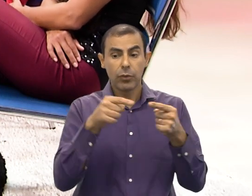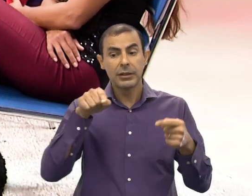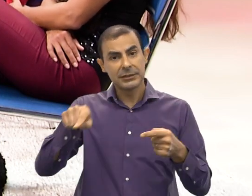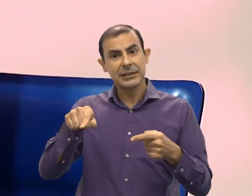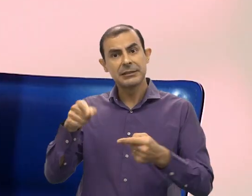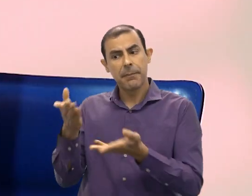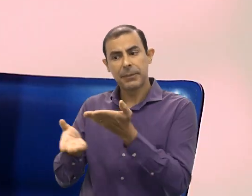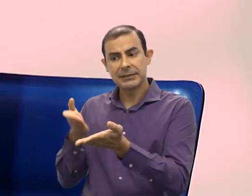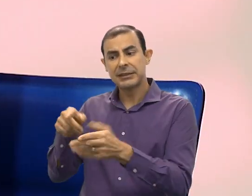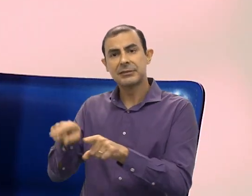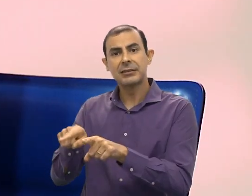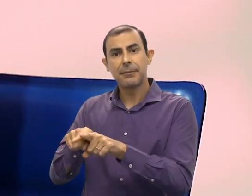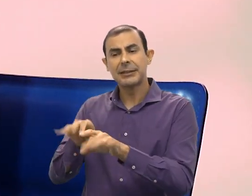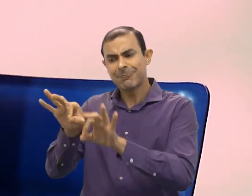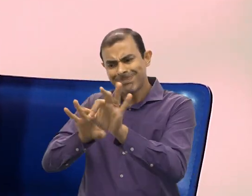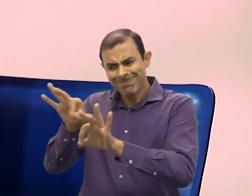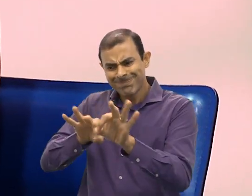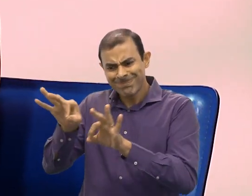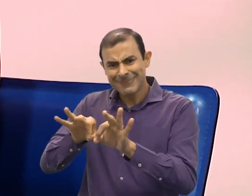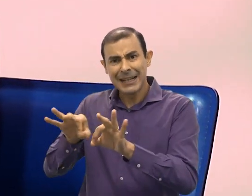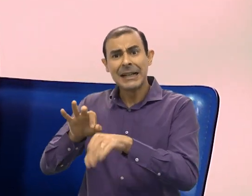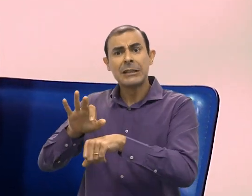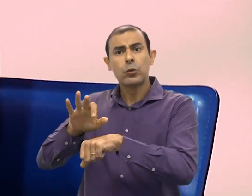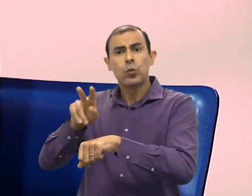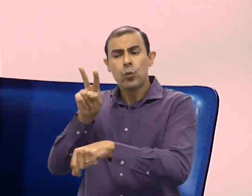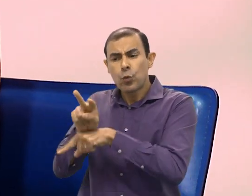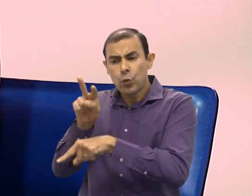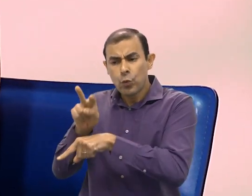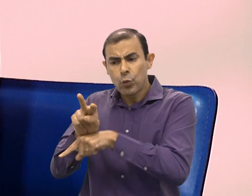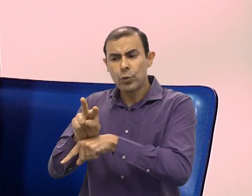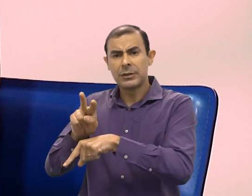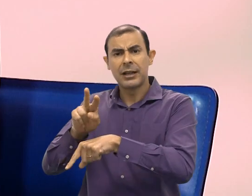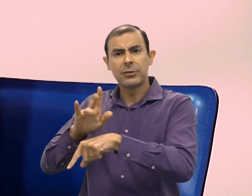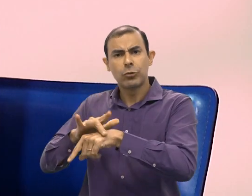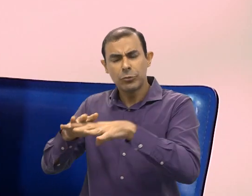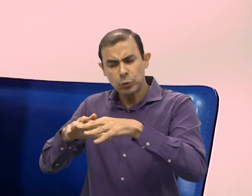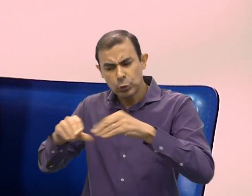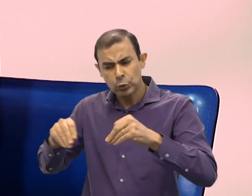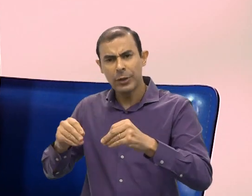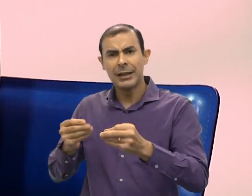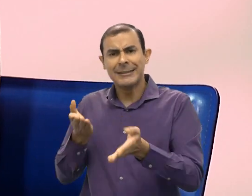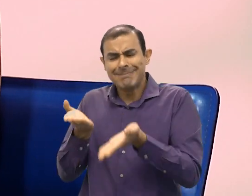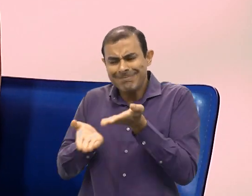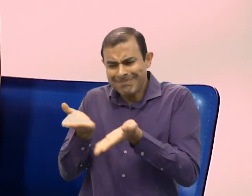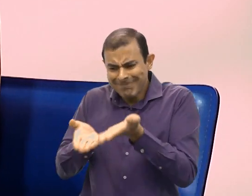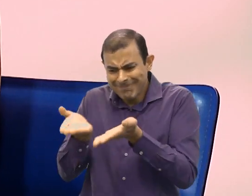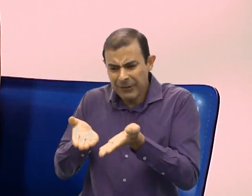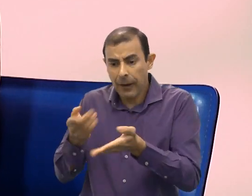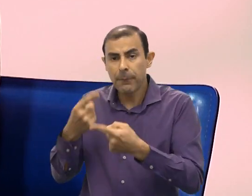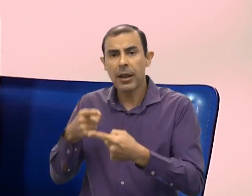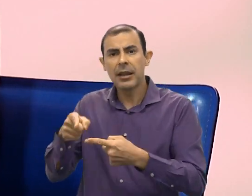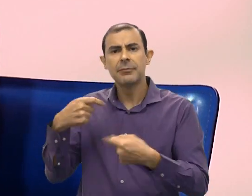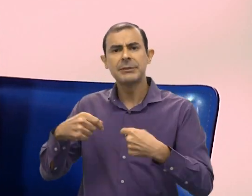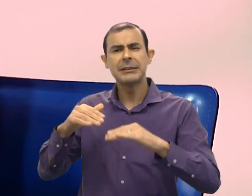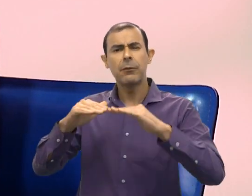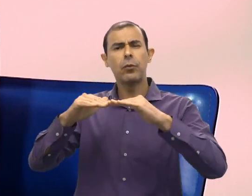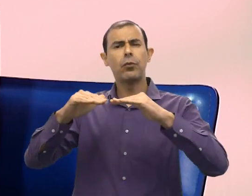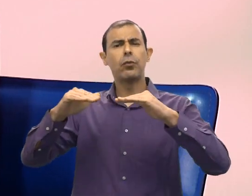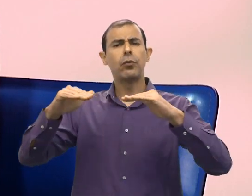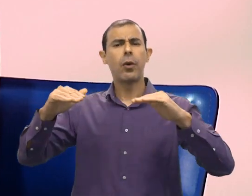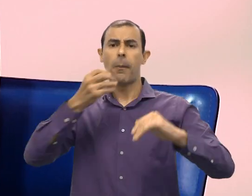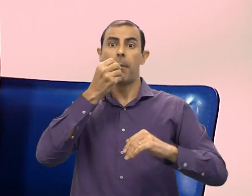sendo preparado para receber. Porque é muito importante saber que o paciente tem que estar num estado clínico específico,